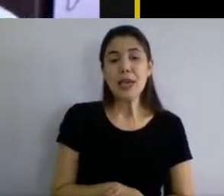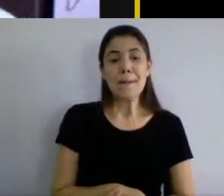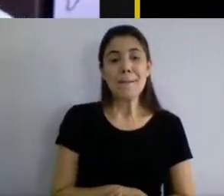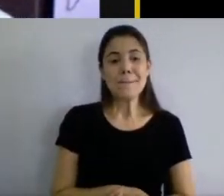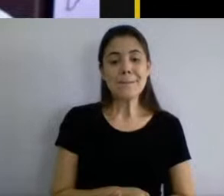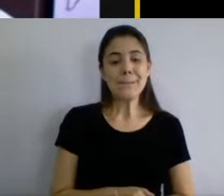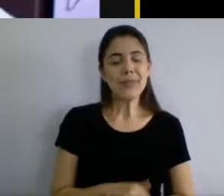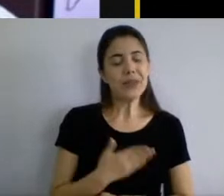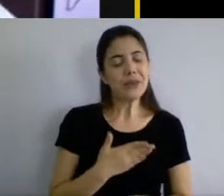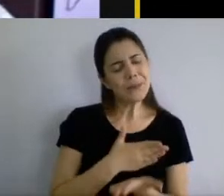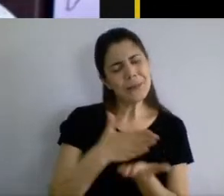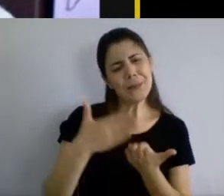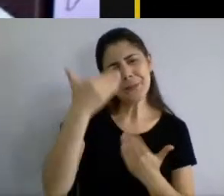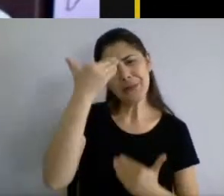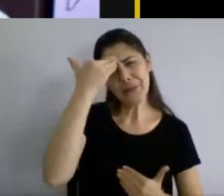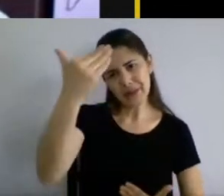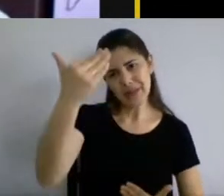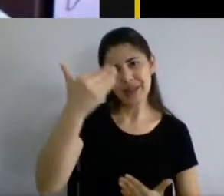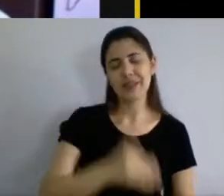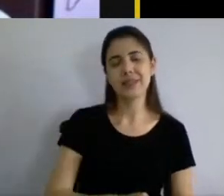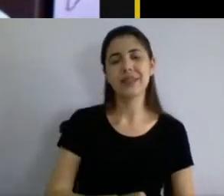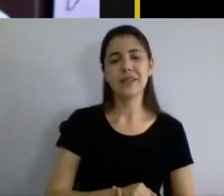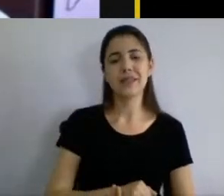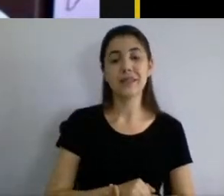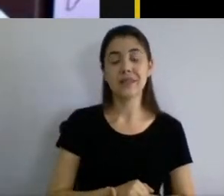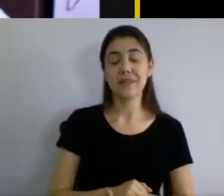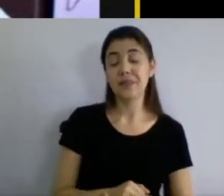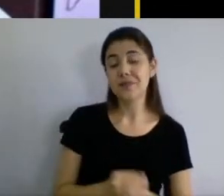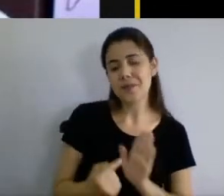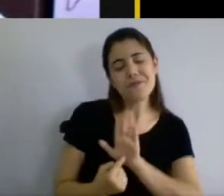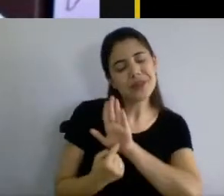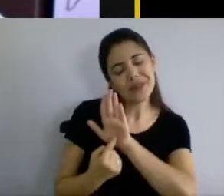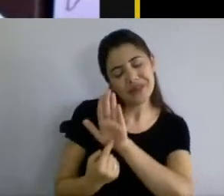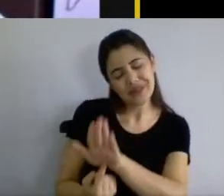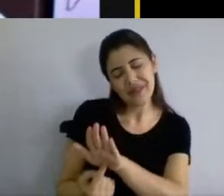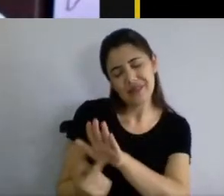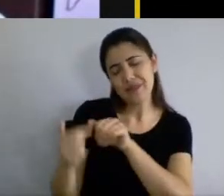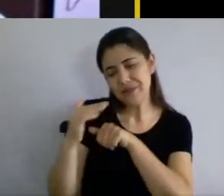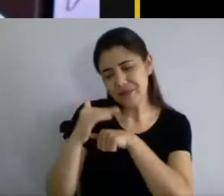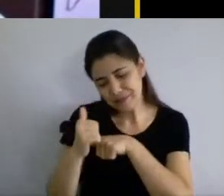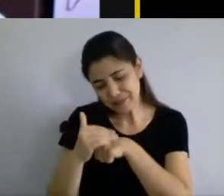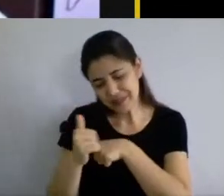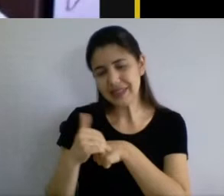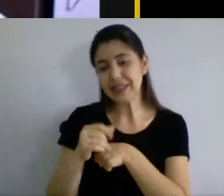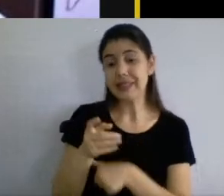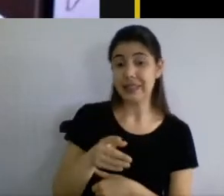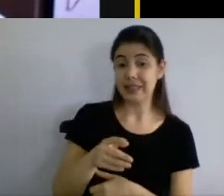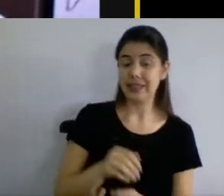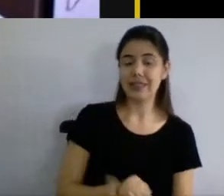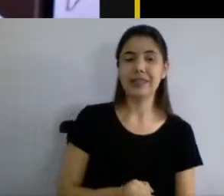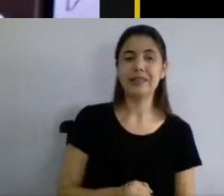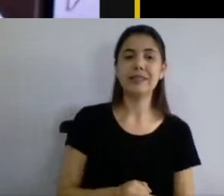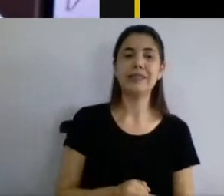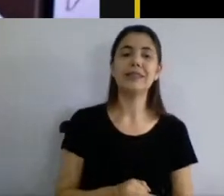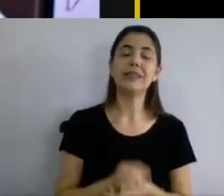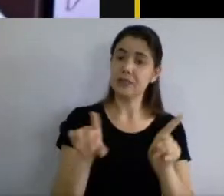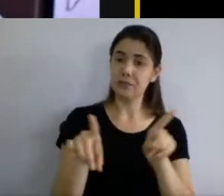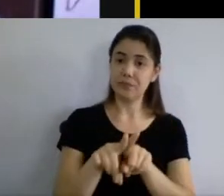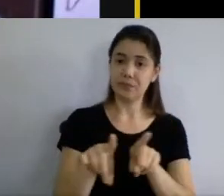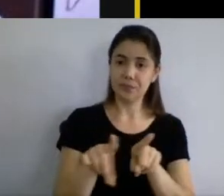Eu começo agradecendo essas palavras tão gentis, tão generosas, e eu agradeço